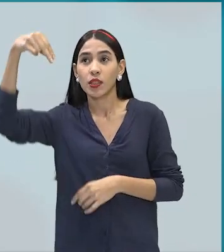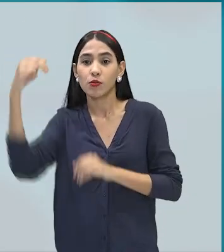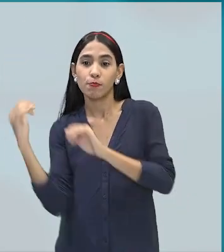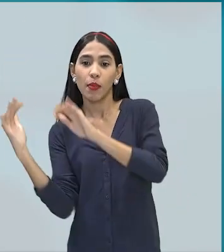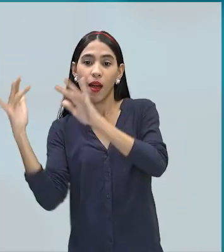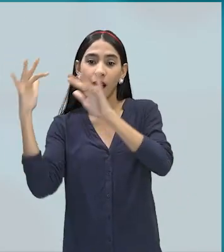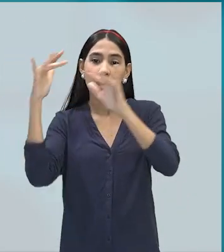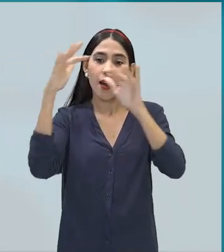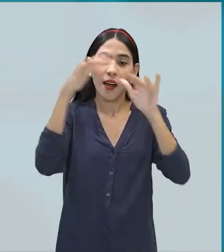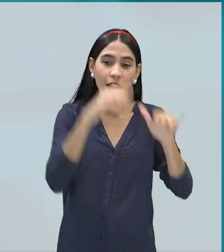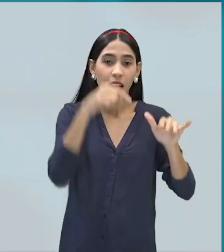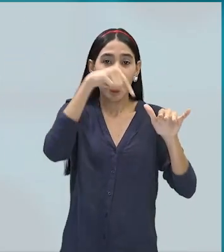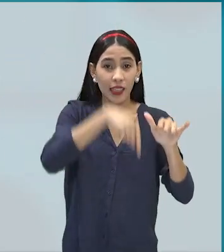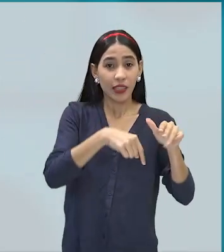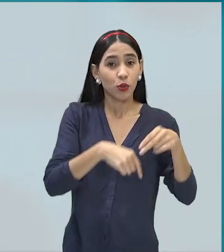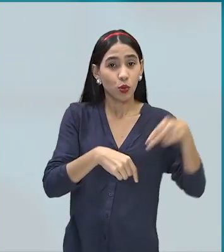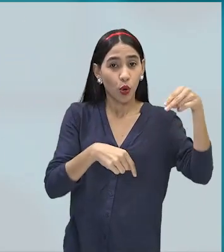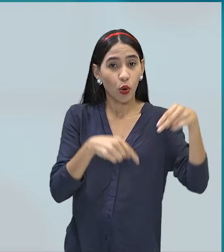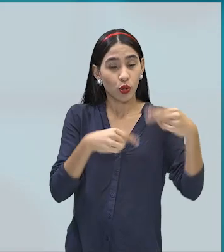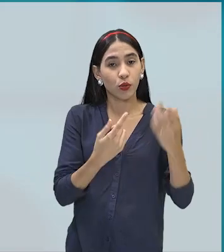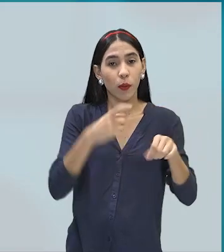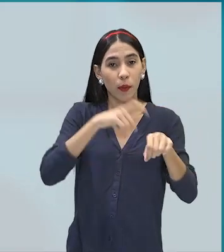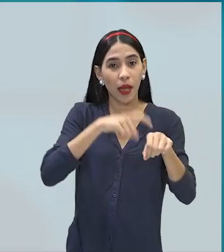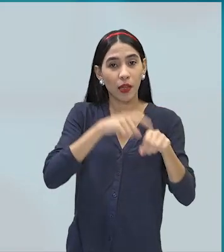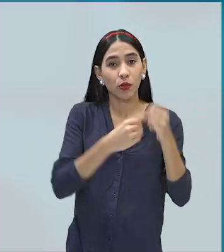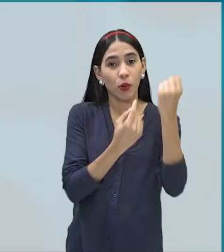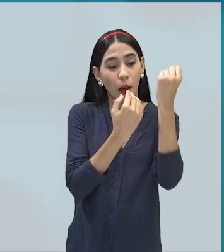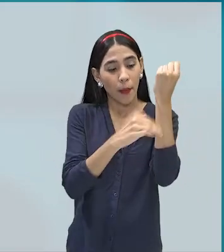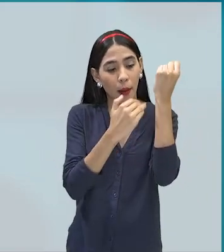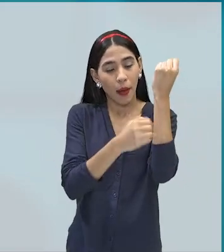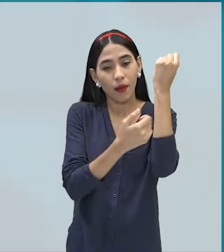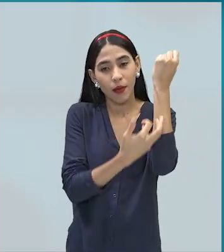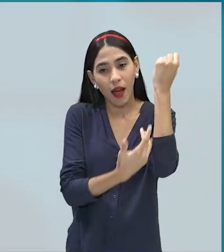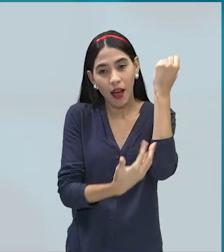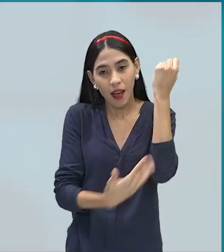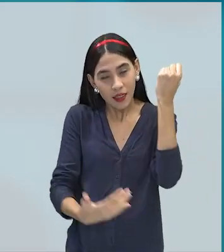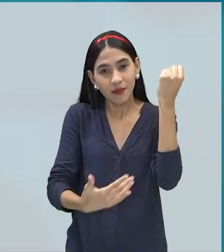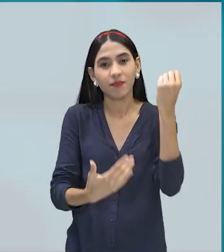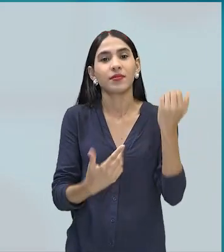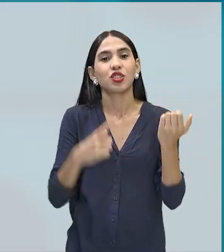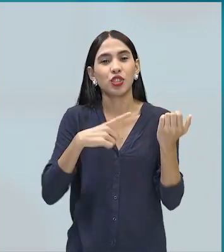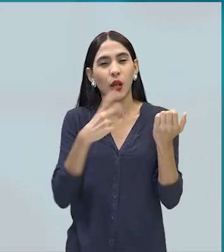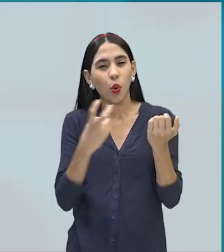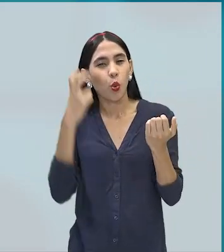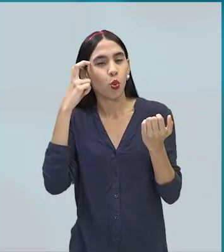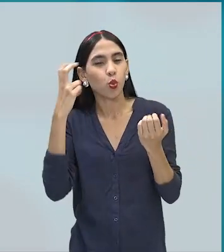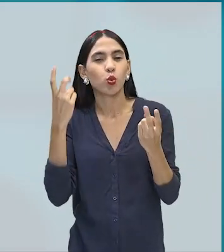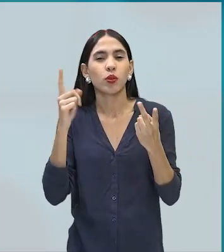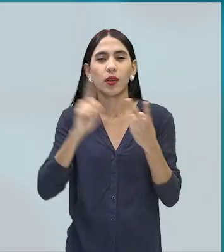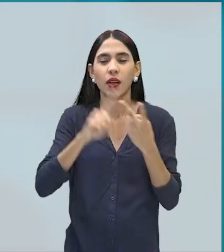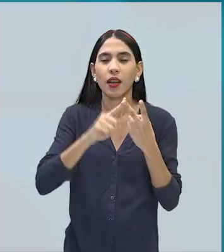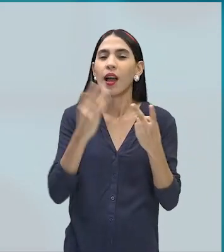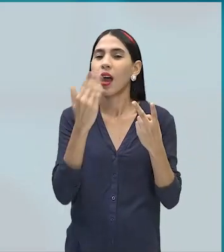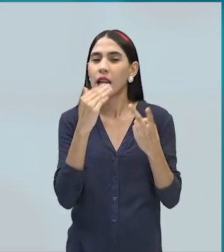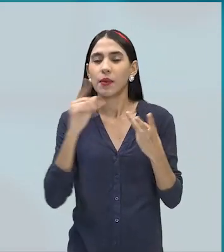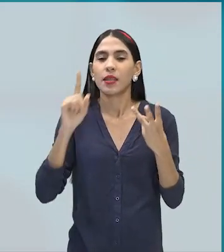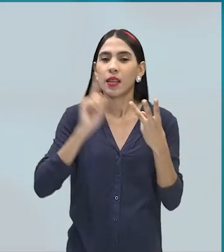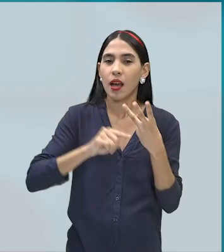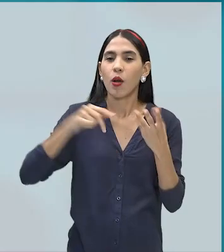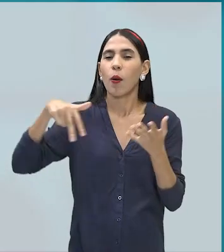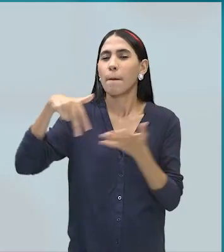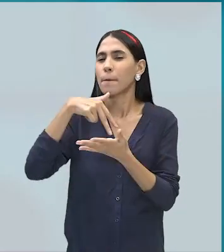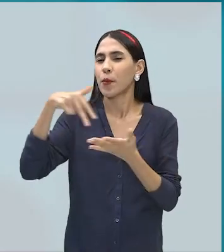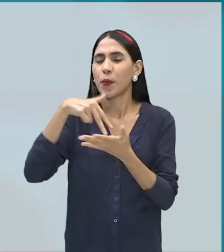tempo da borracha e aí vocês já sabem, trouxe toda a cultura, a questão da alimentação, da